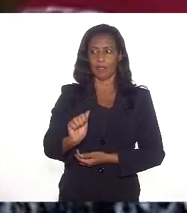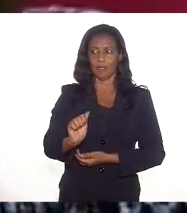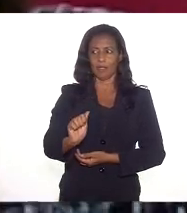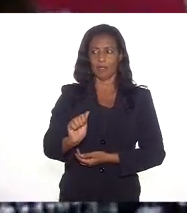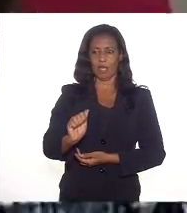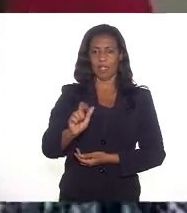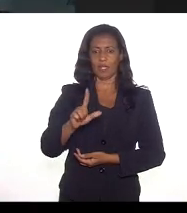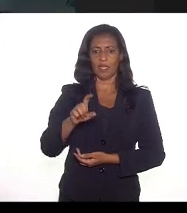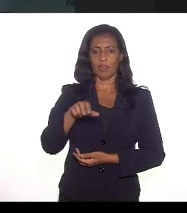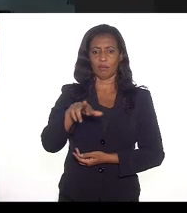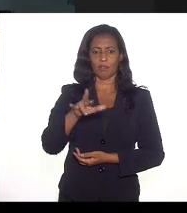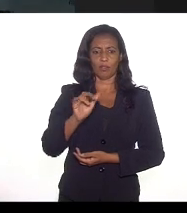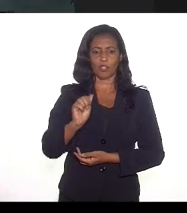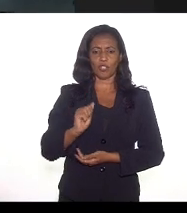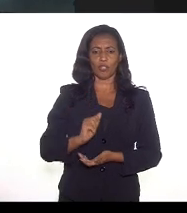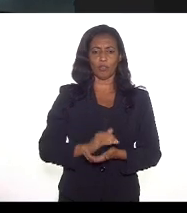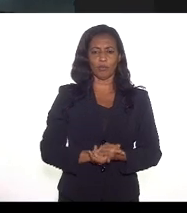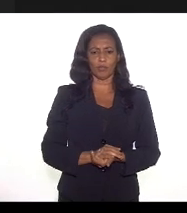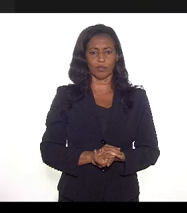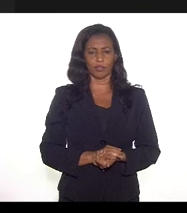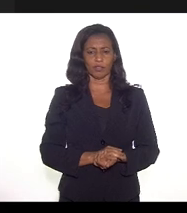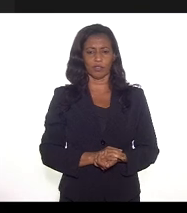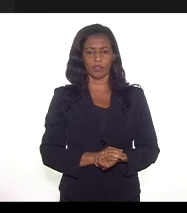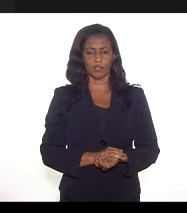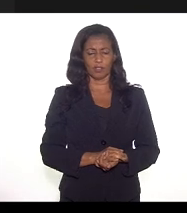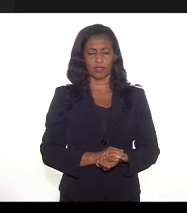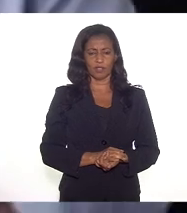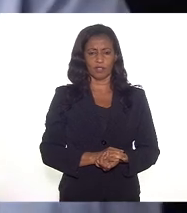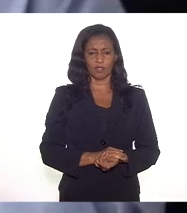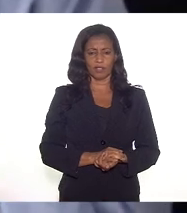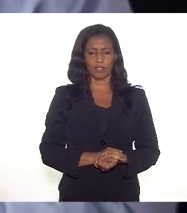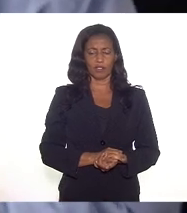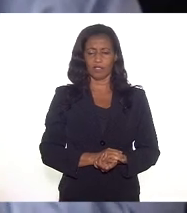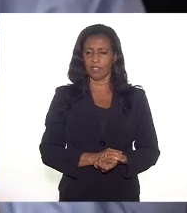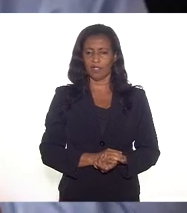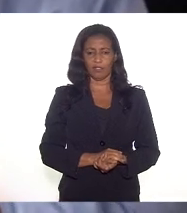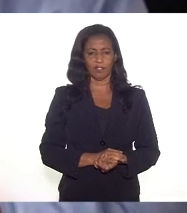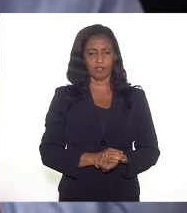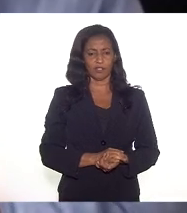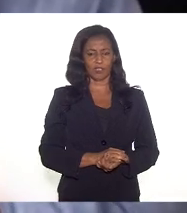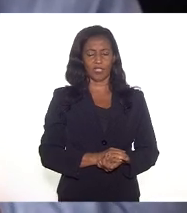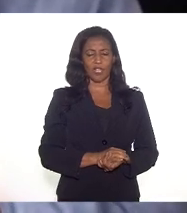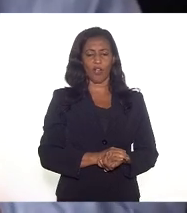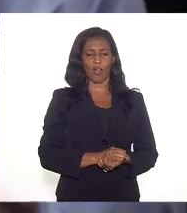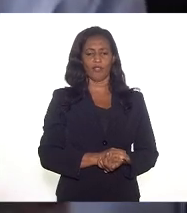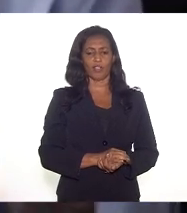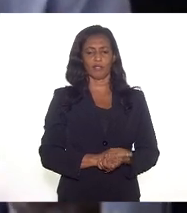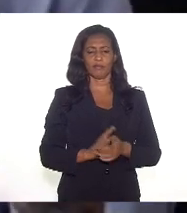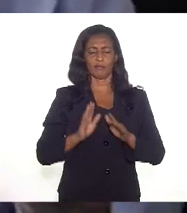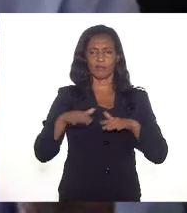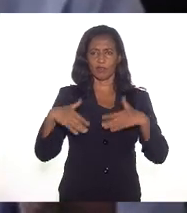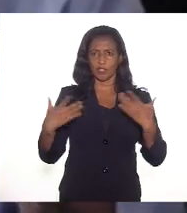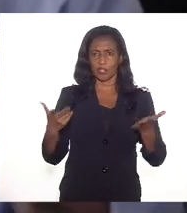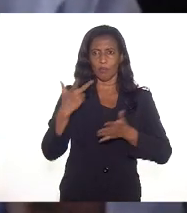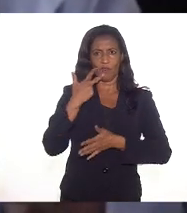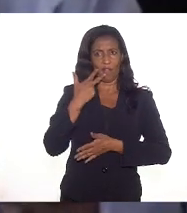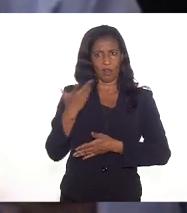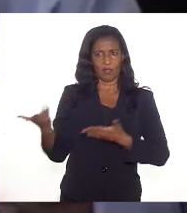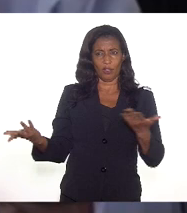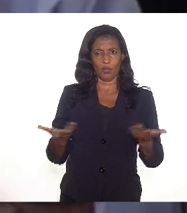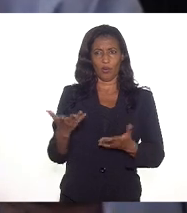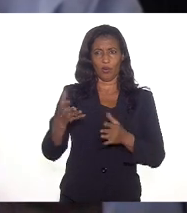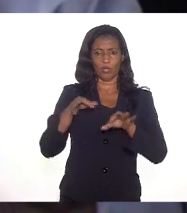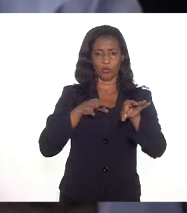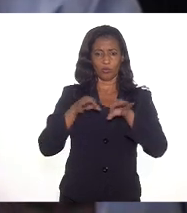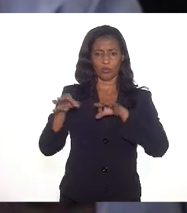de voto. Obrigado, presidente Marta Rocha. Bom, estamos falando aqui desse projeto do